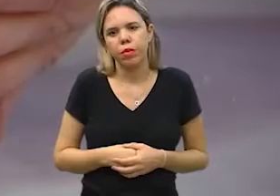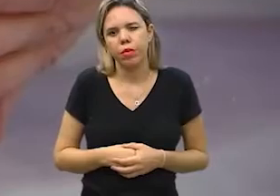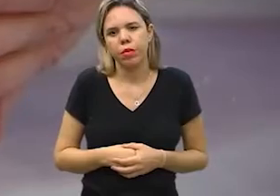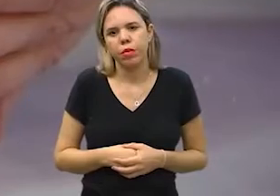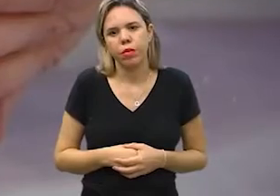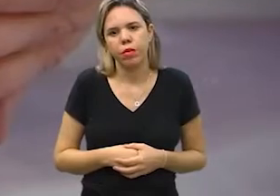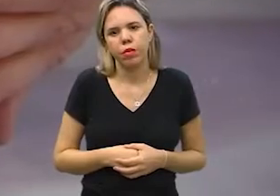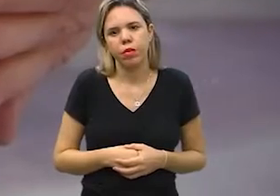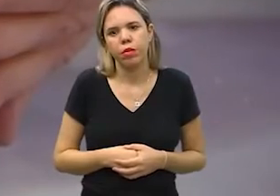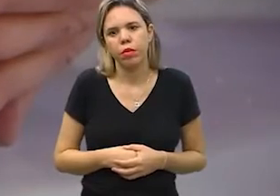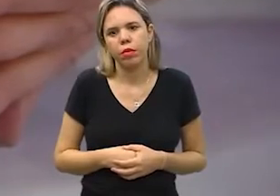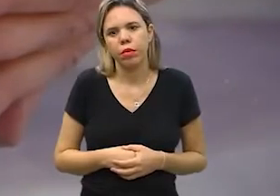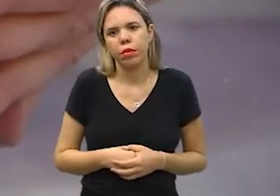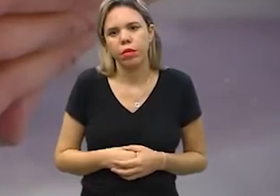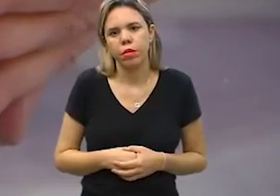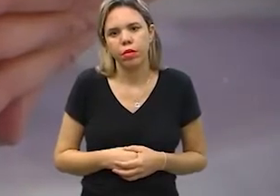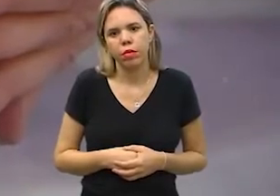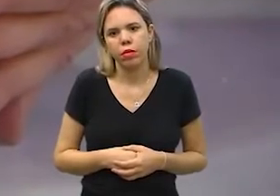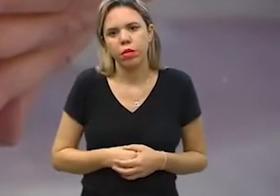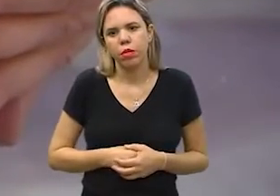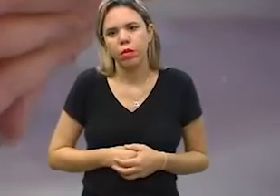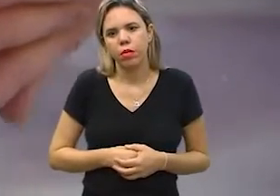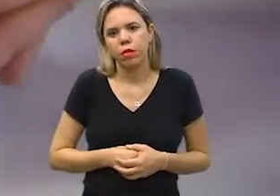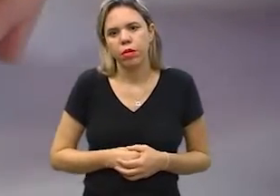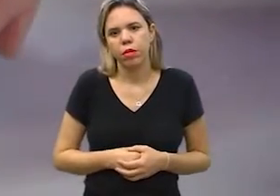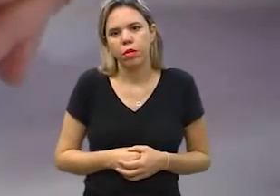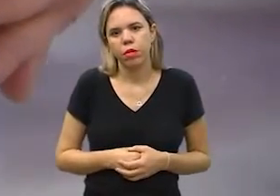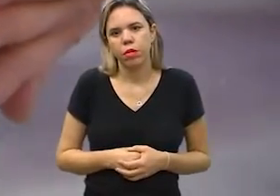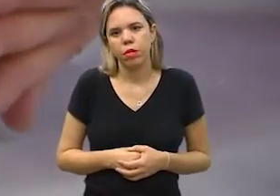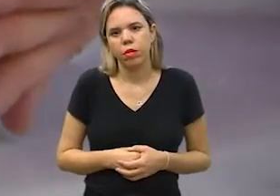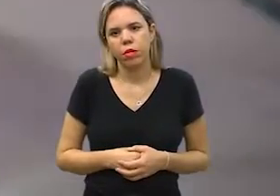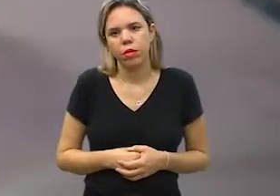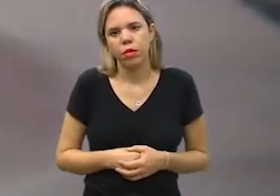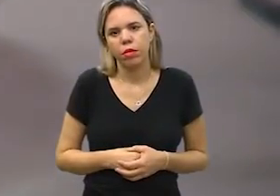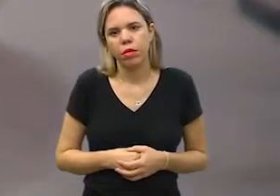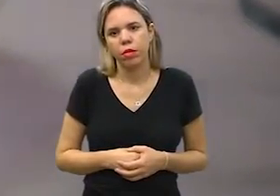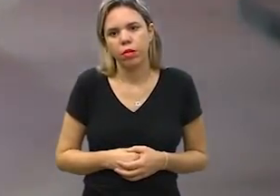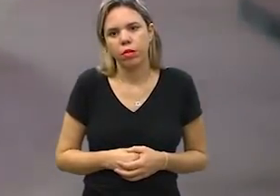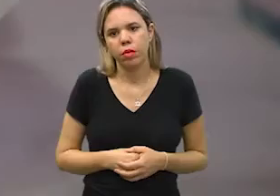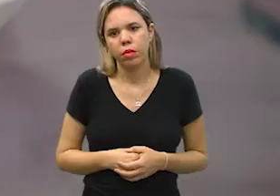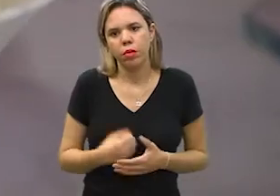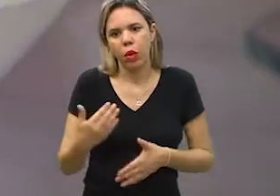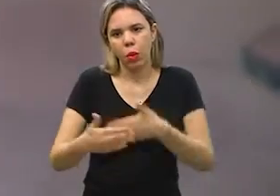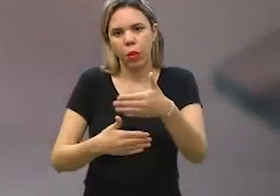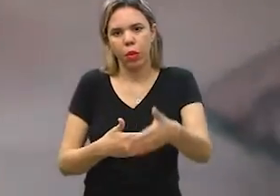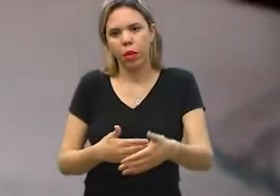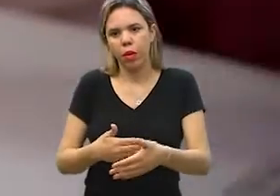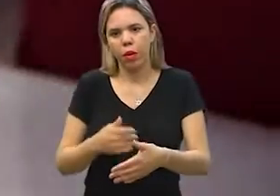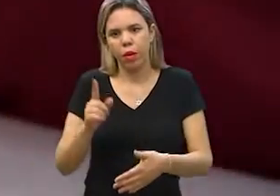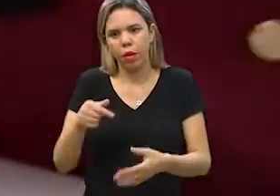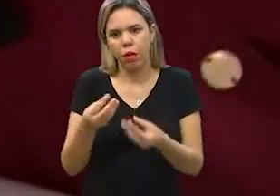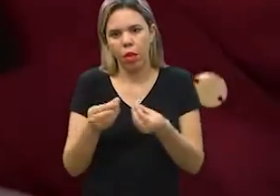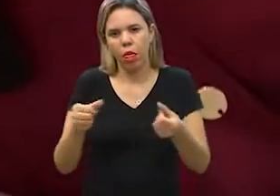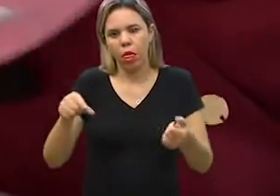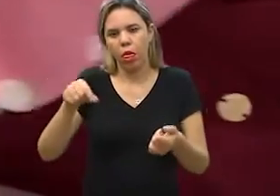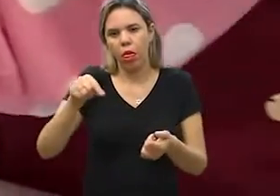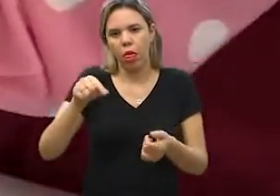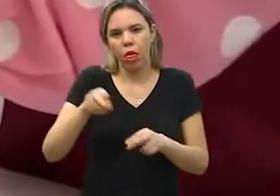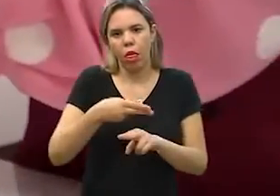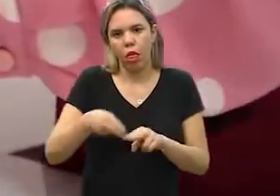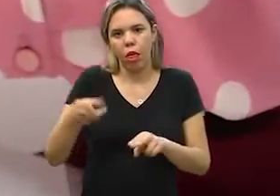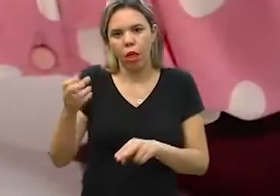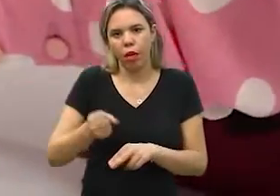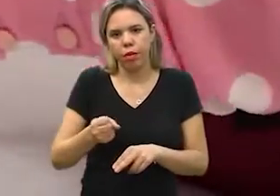O O próximo passo é derreter o